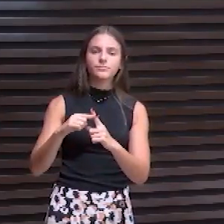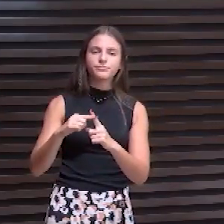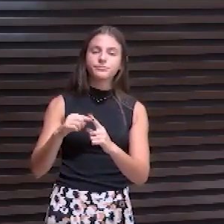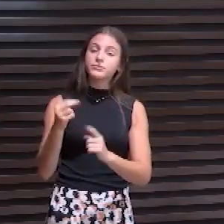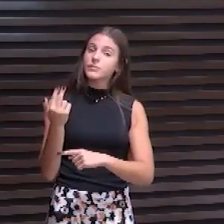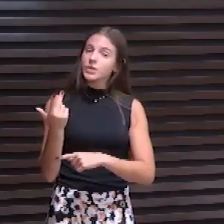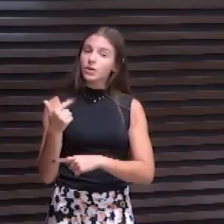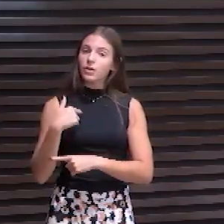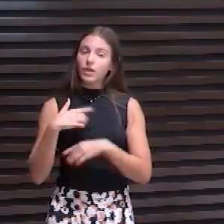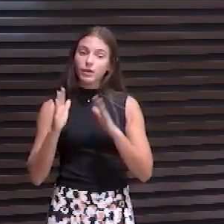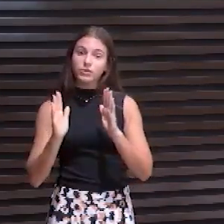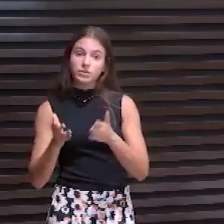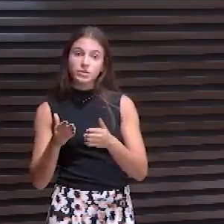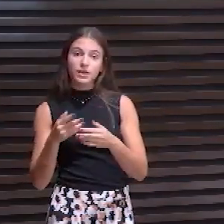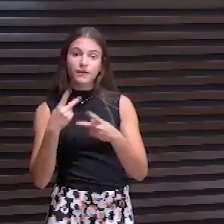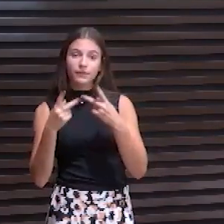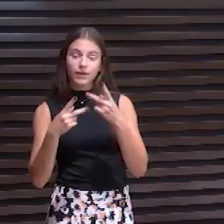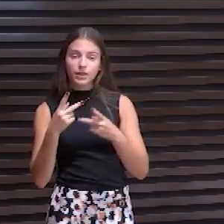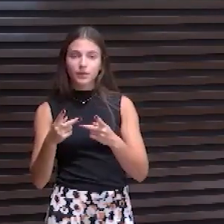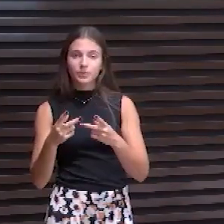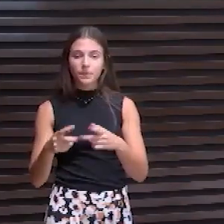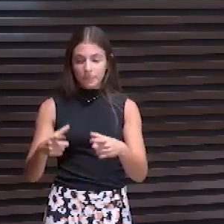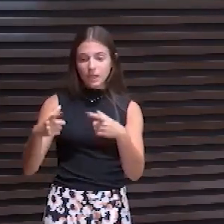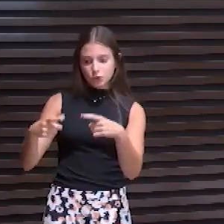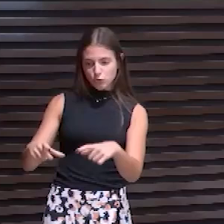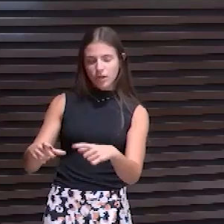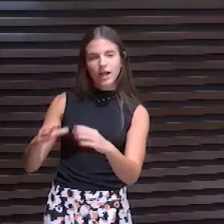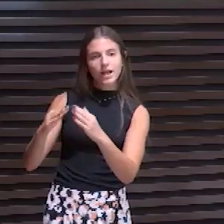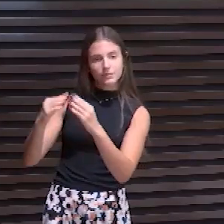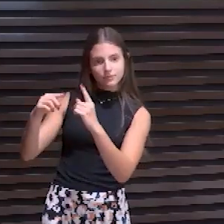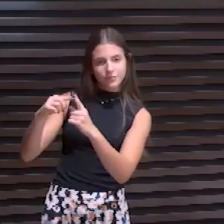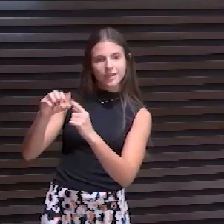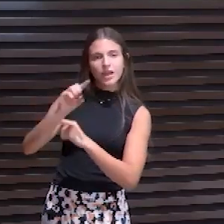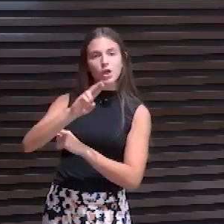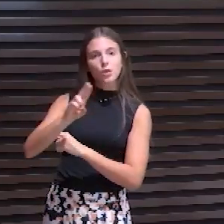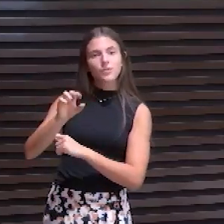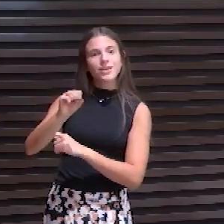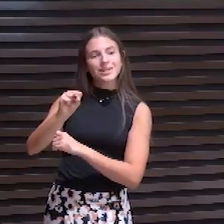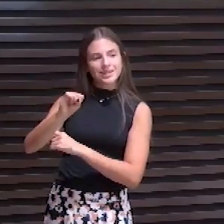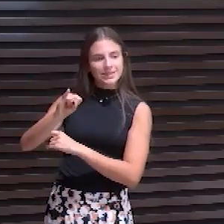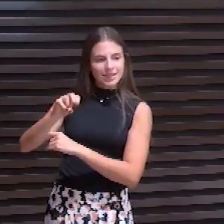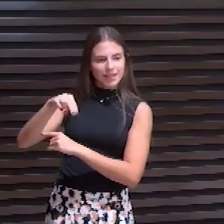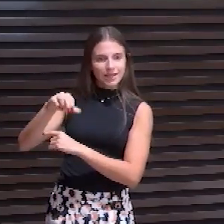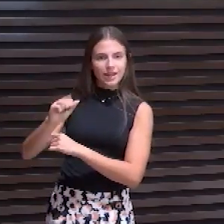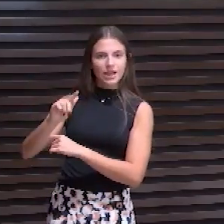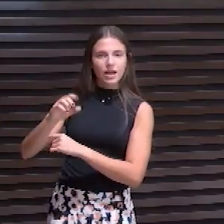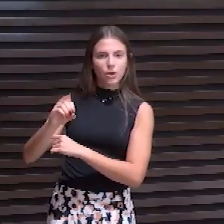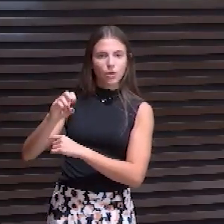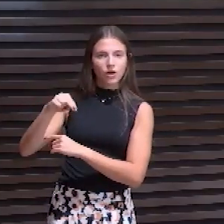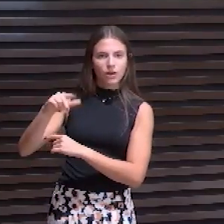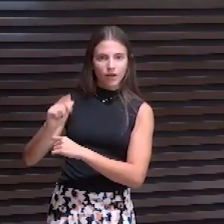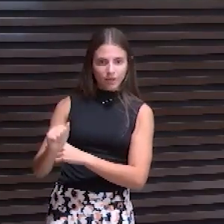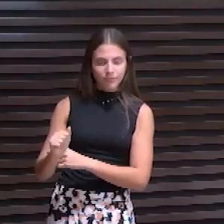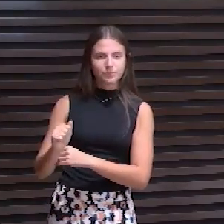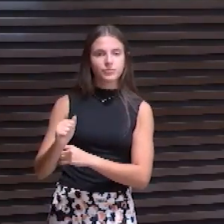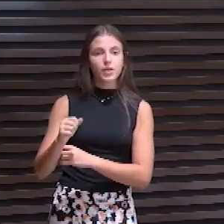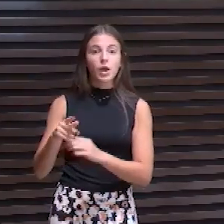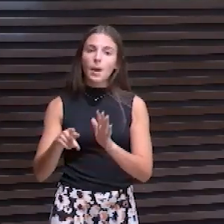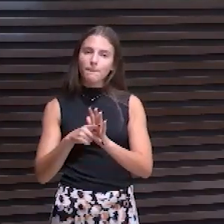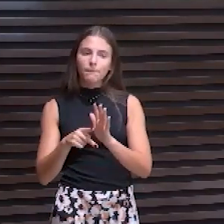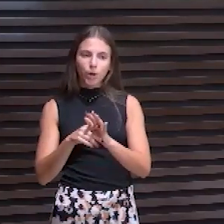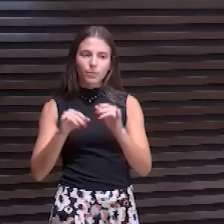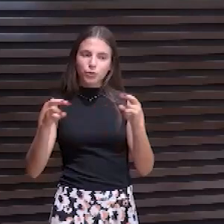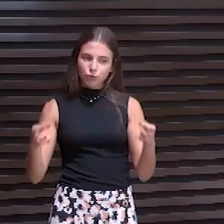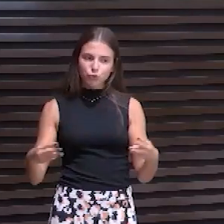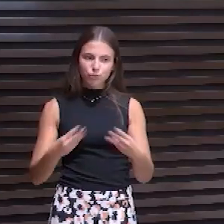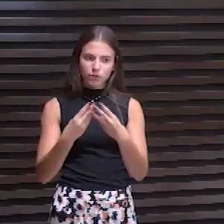anteriormente, a sinagoga era o local de reunião onde os judeus prestavam os seus cultos. E Jesus,